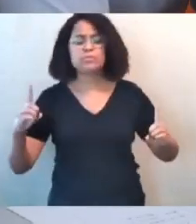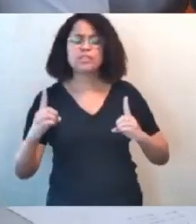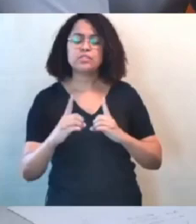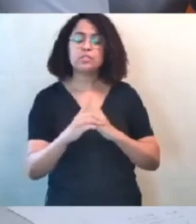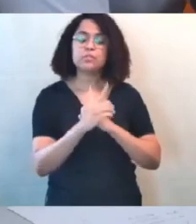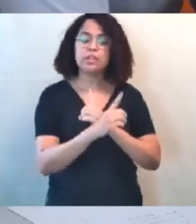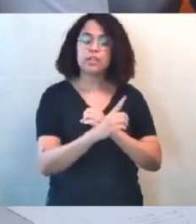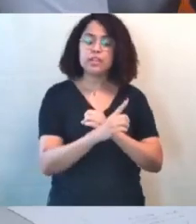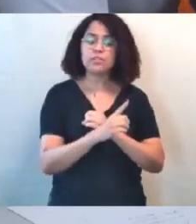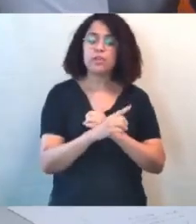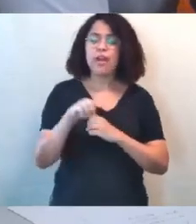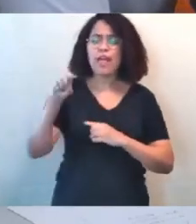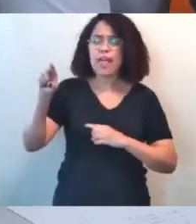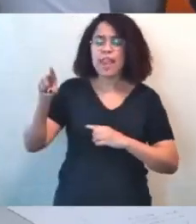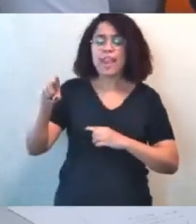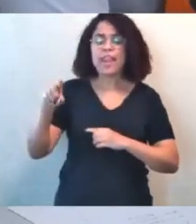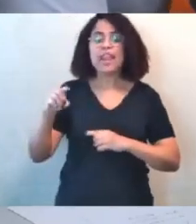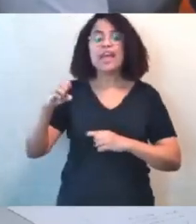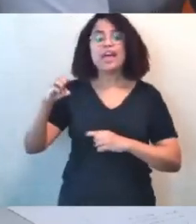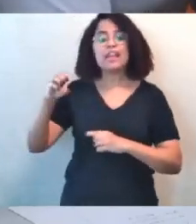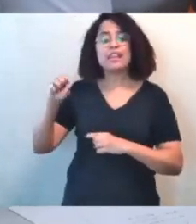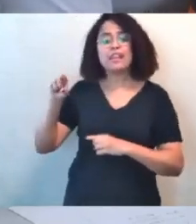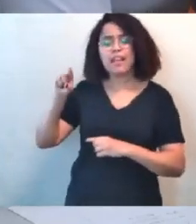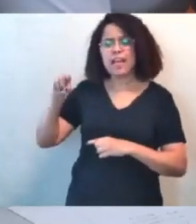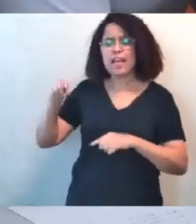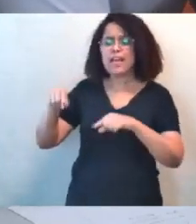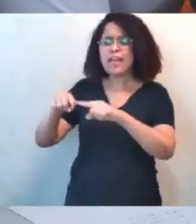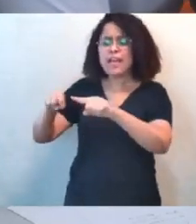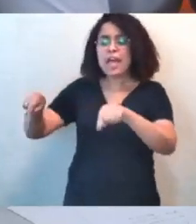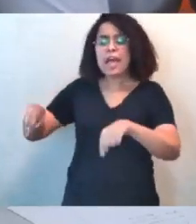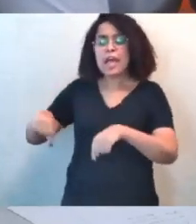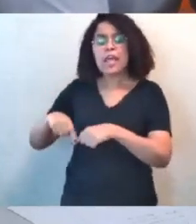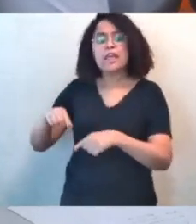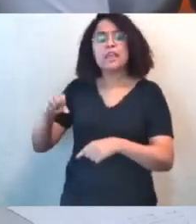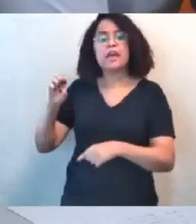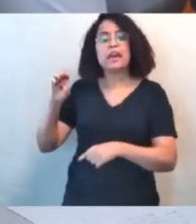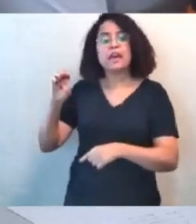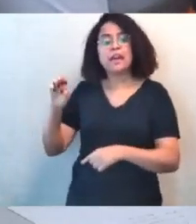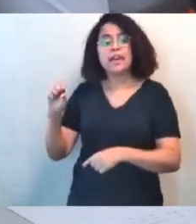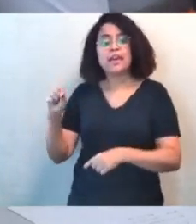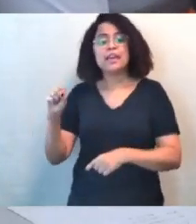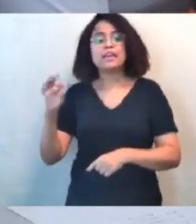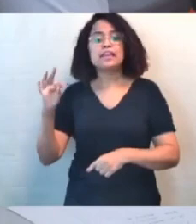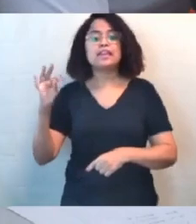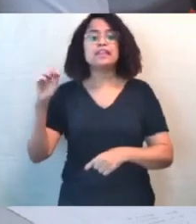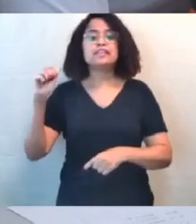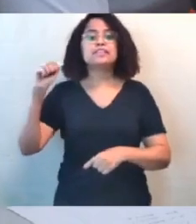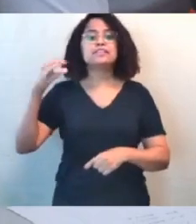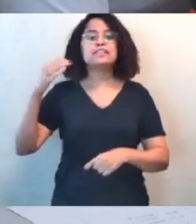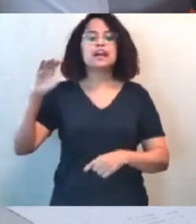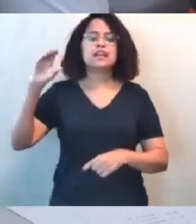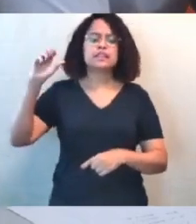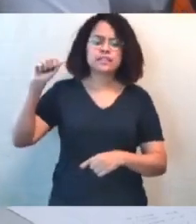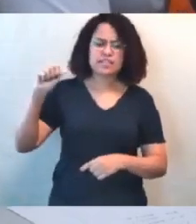visto ele, tem imagens do ônibus circulando. Não sei se tem ele aí, se está o vídeo do ônibus circulando.